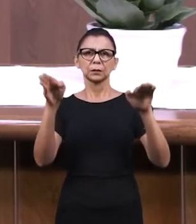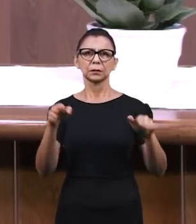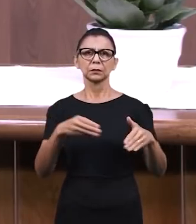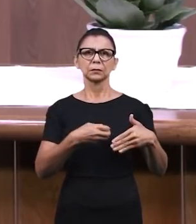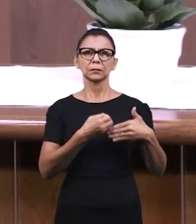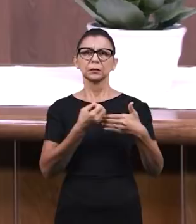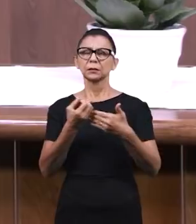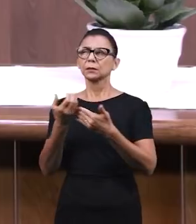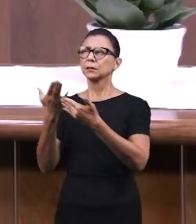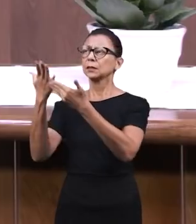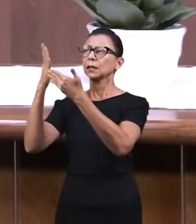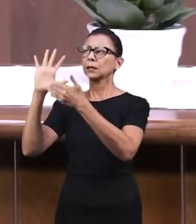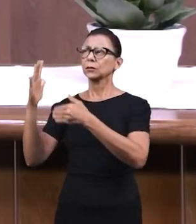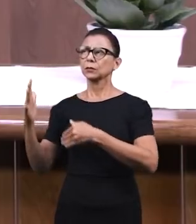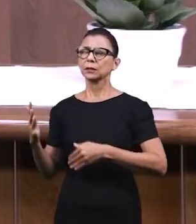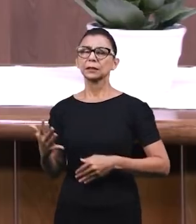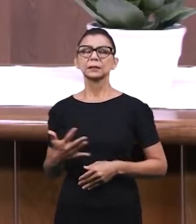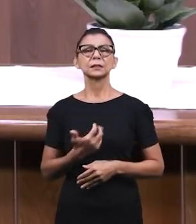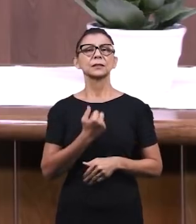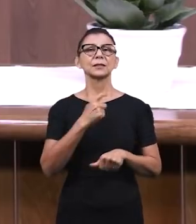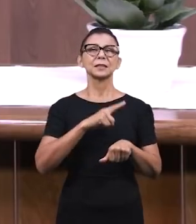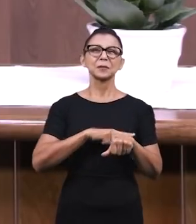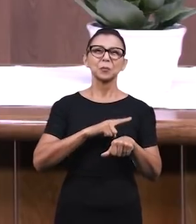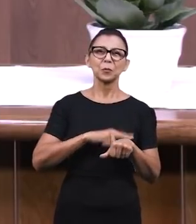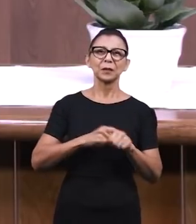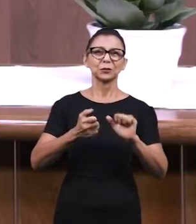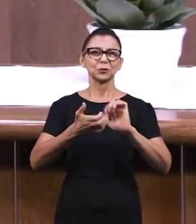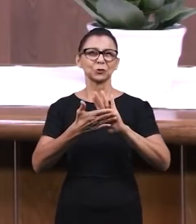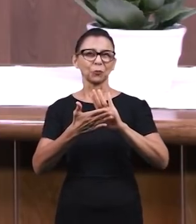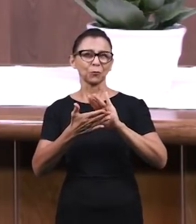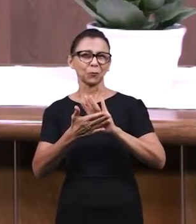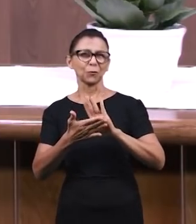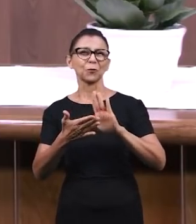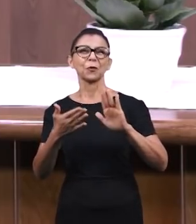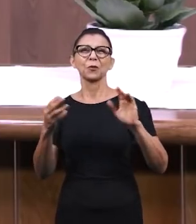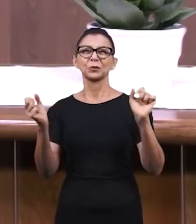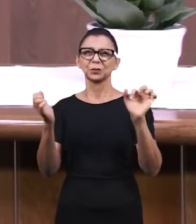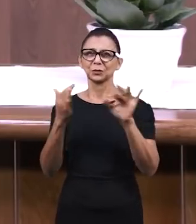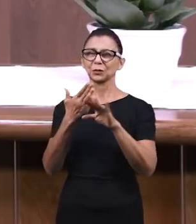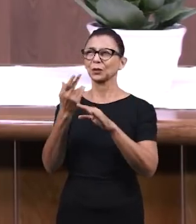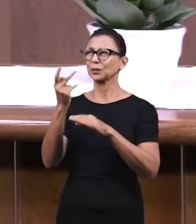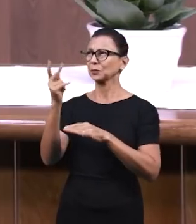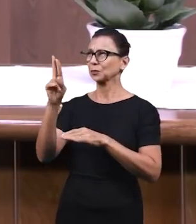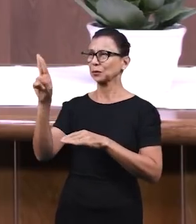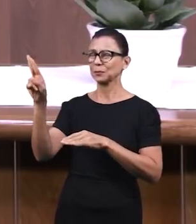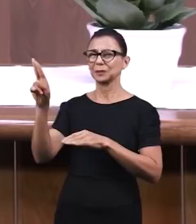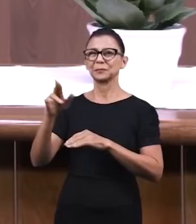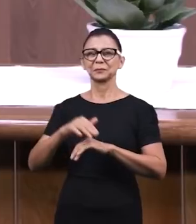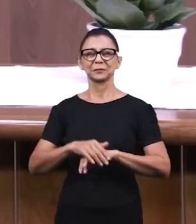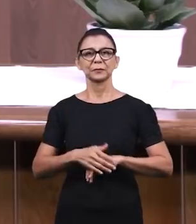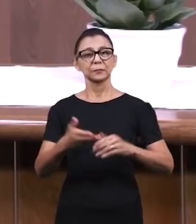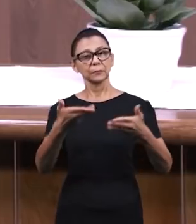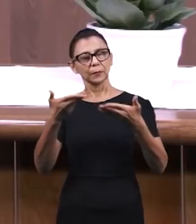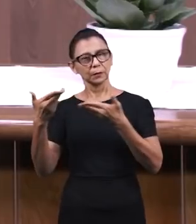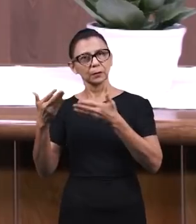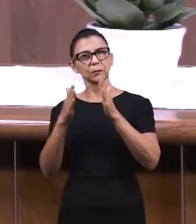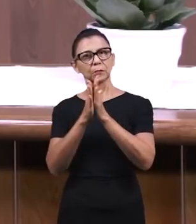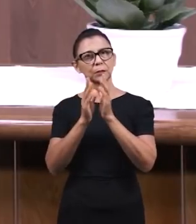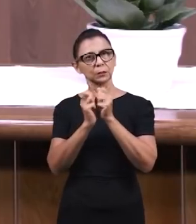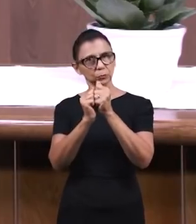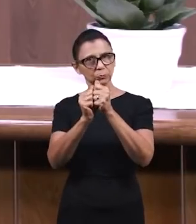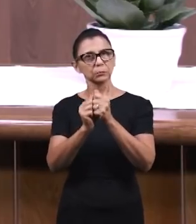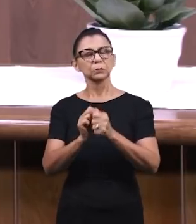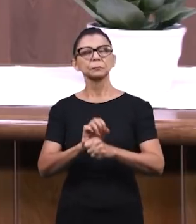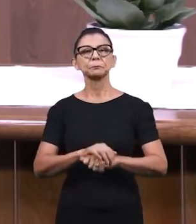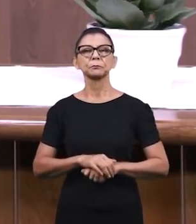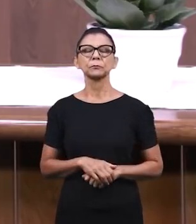entregar no altar do Senhor a nossa adoração, esse momento em que passamos aos pés dele, louvando e glorificando o seu nome. Eu te convido a orar.